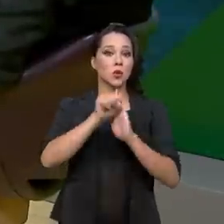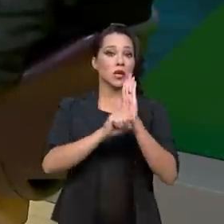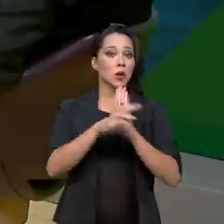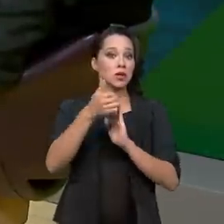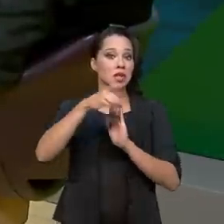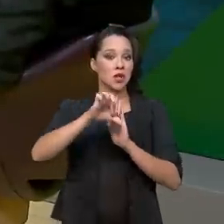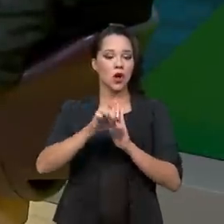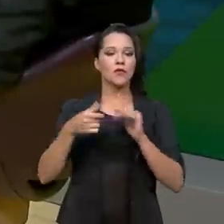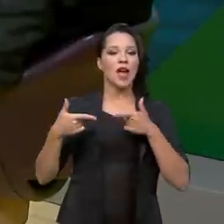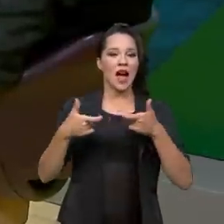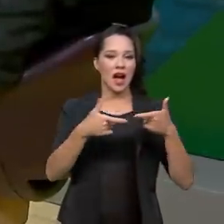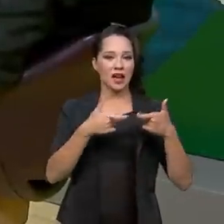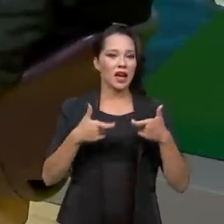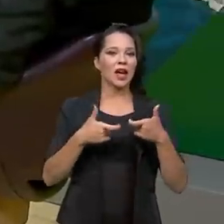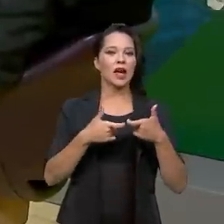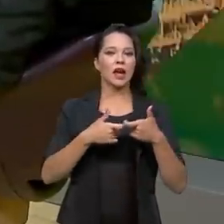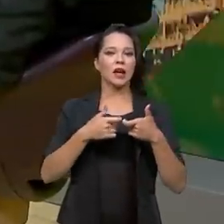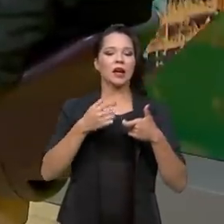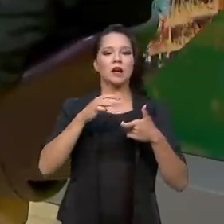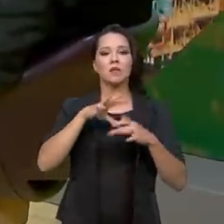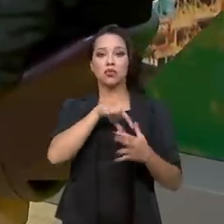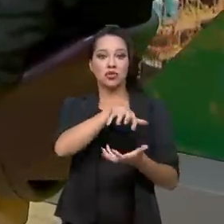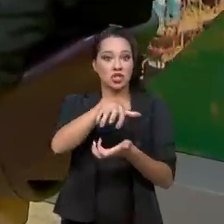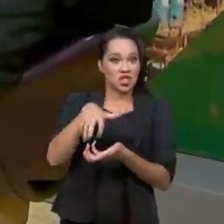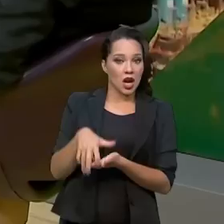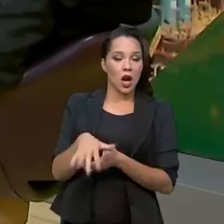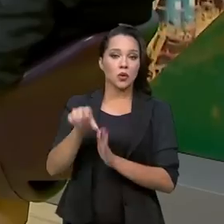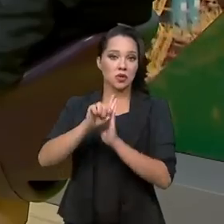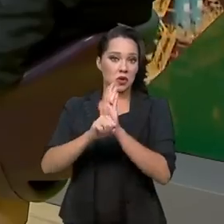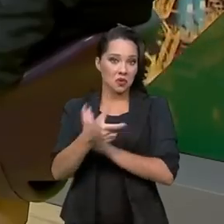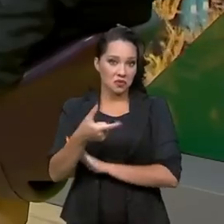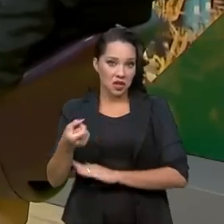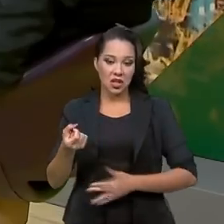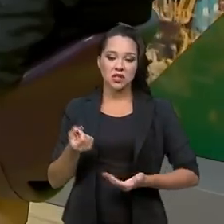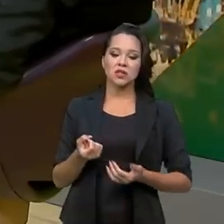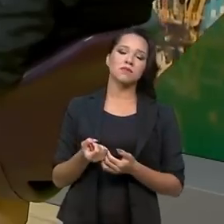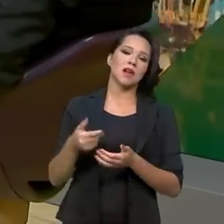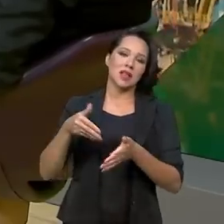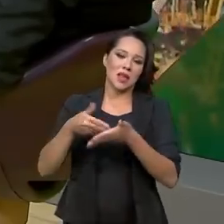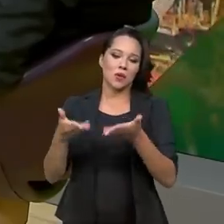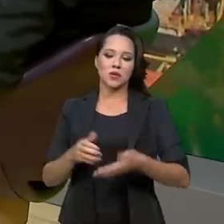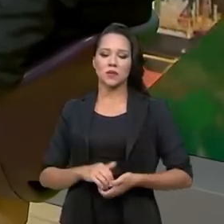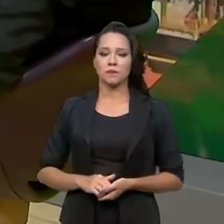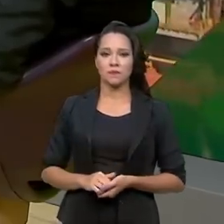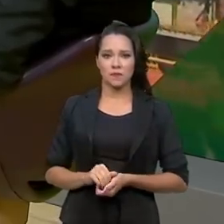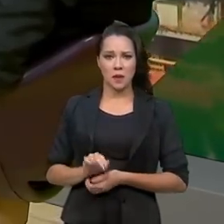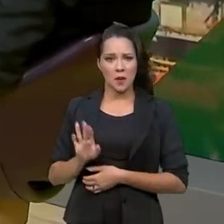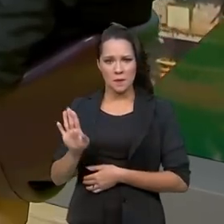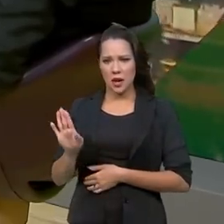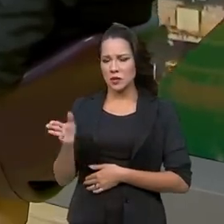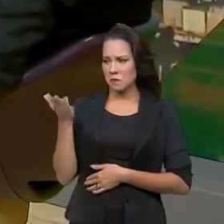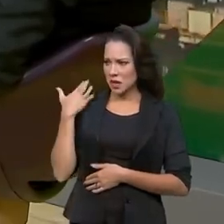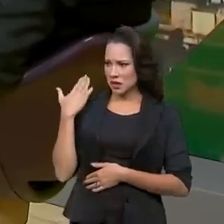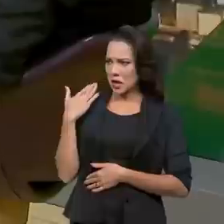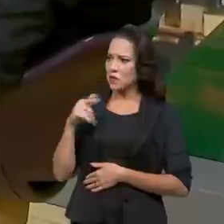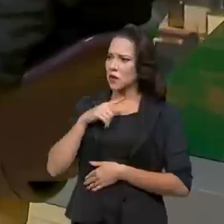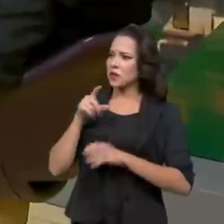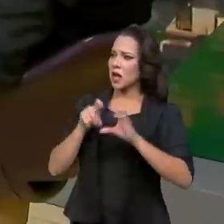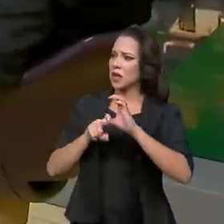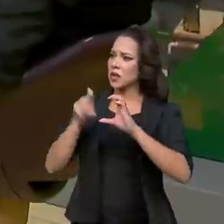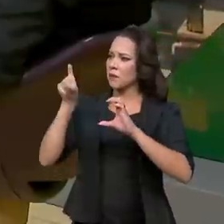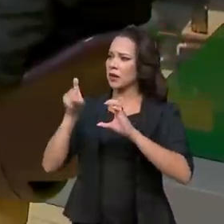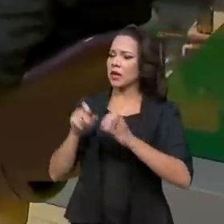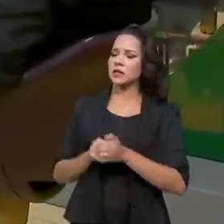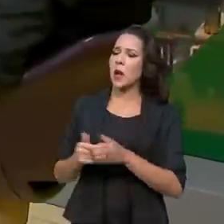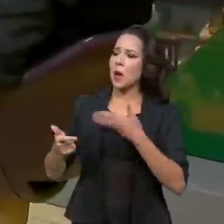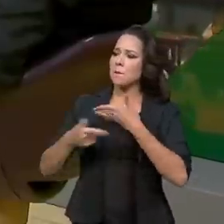XIX, a Guerra da Tríplice Aliança, as guerras mundiais do século XX e chegando até aqui. Mas ali, quando você tem independência,